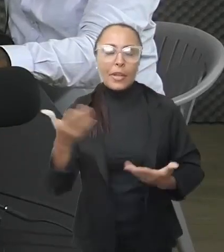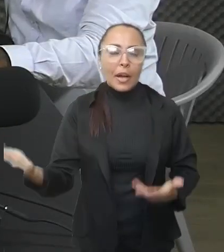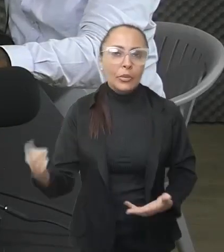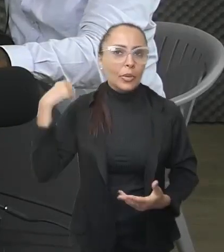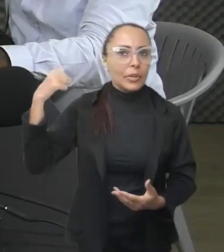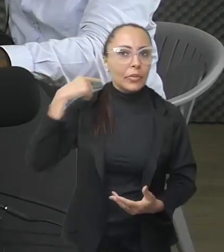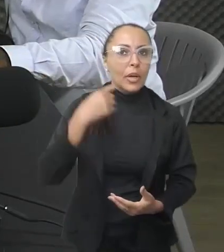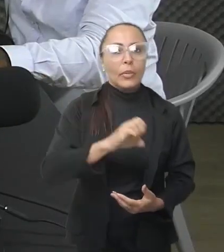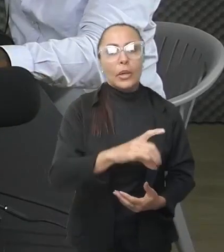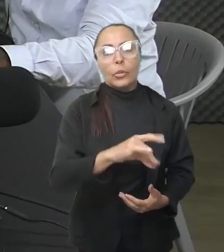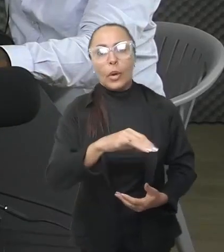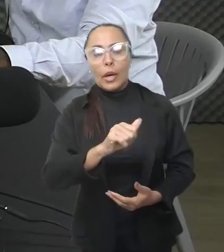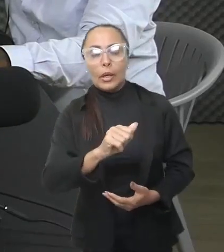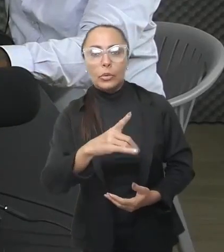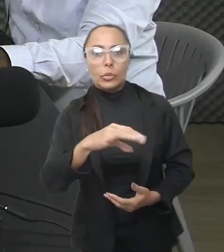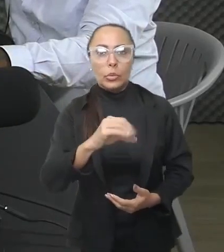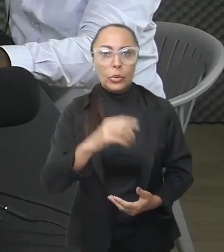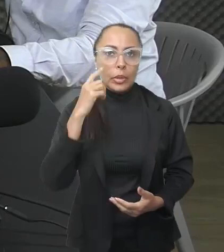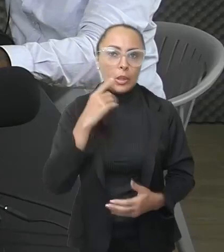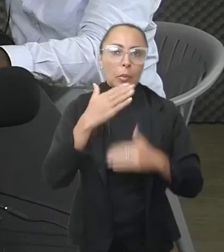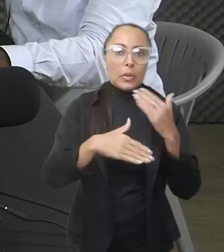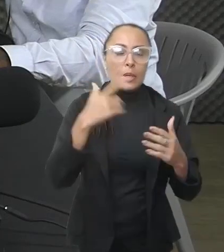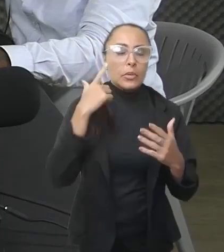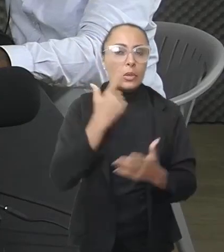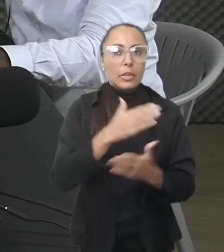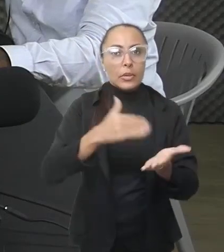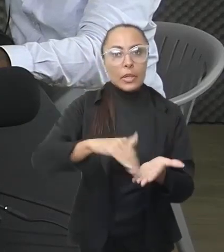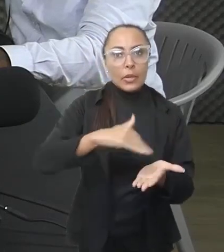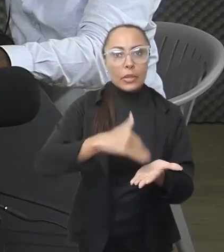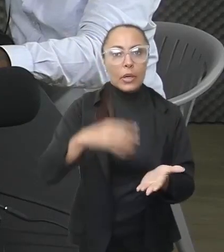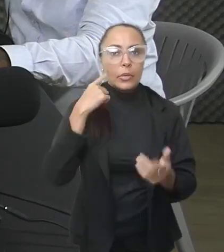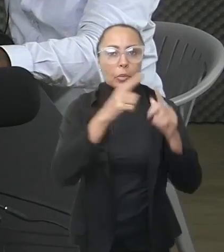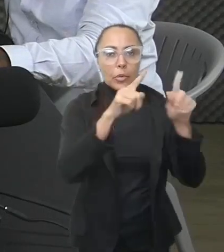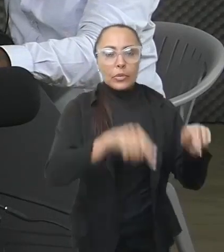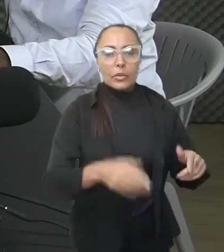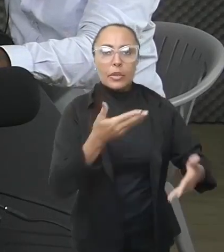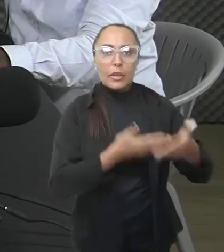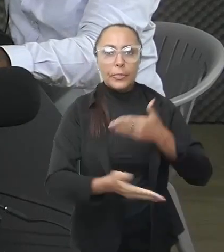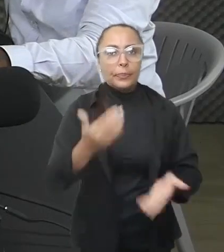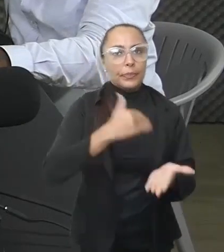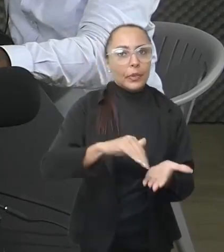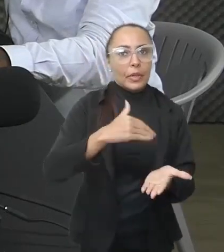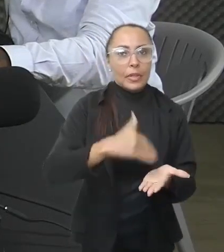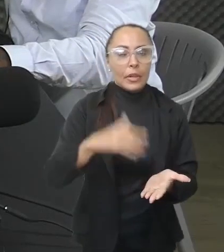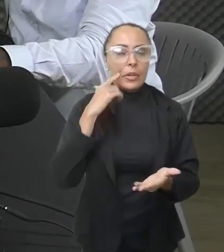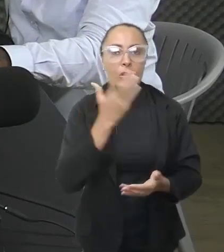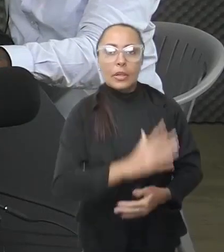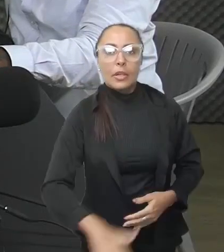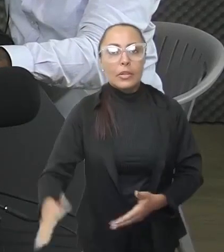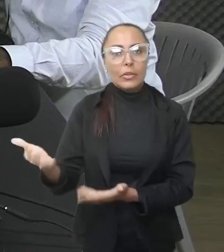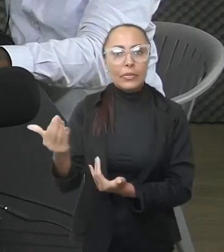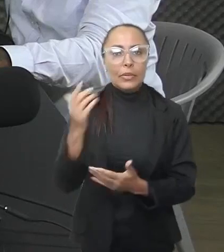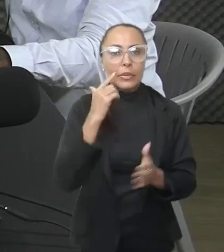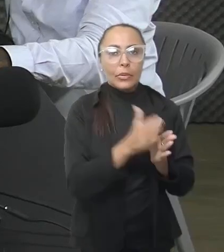com especialização em Direito Penal e Processo Penal, atuou como secretário executivo de projetos e articulações na Secretaria Estadual da Criança e Juventude no